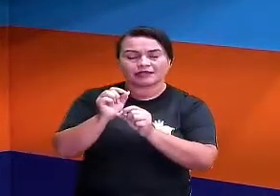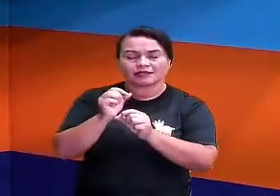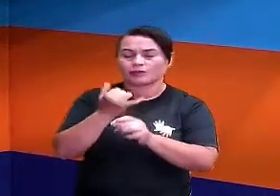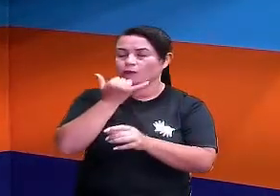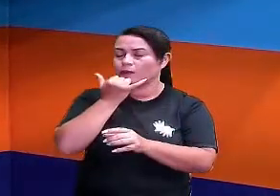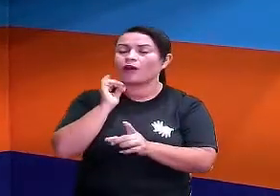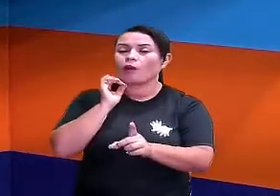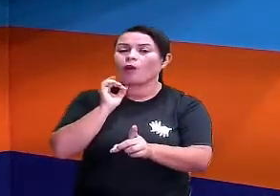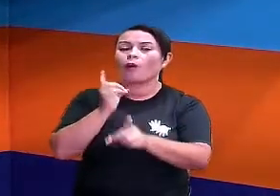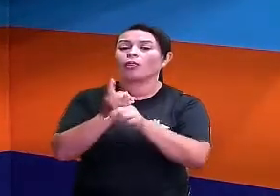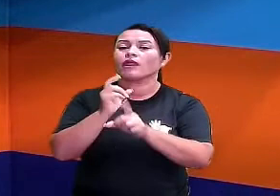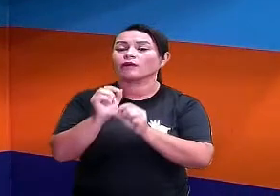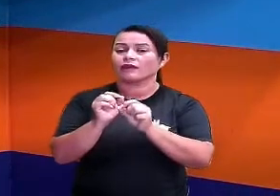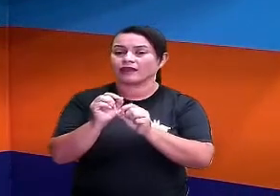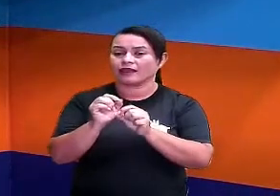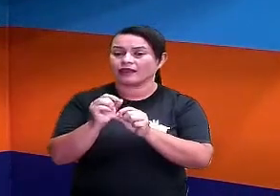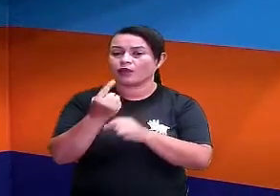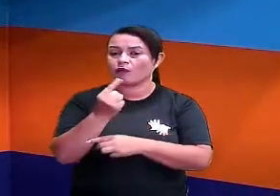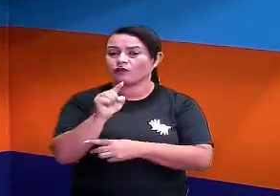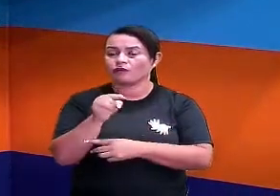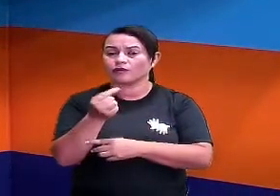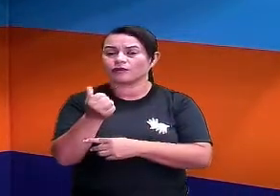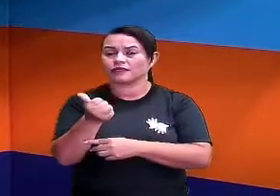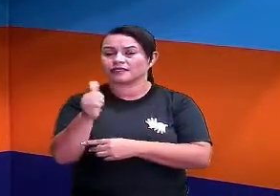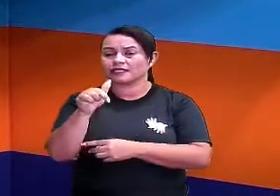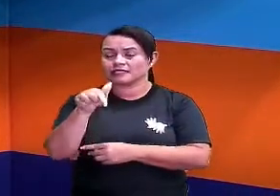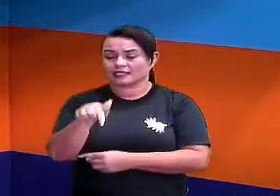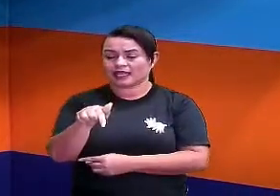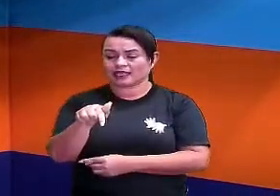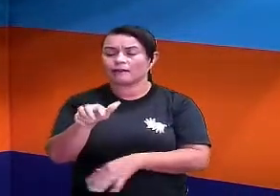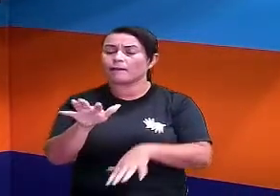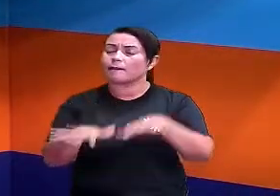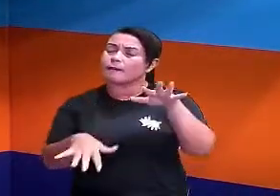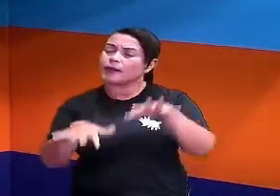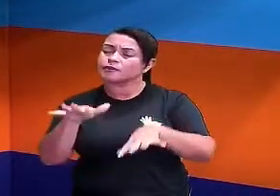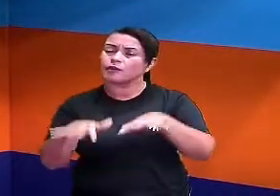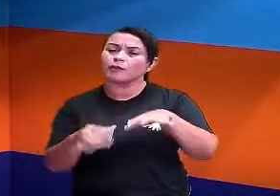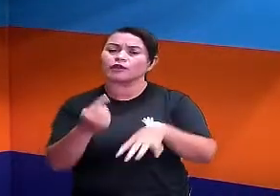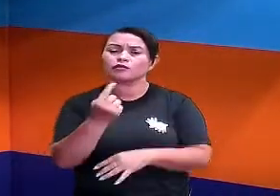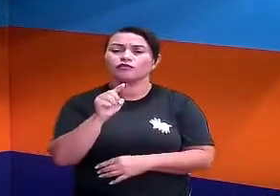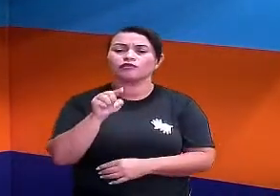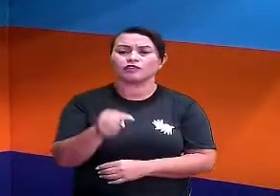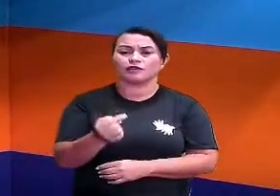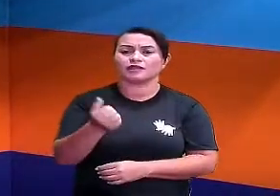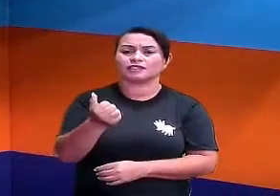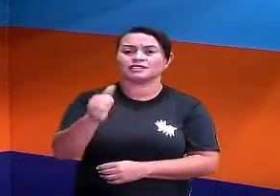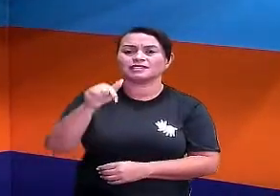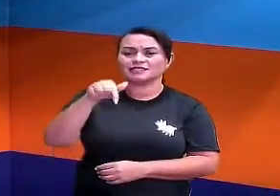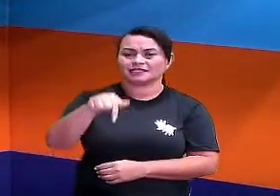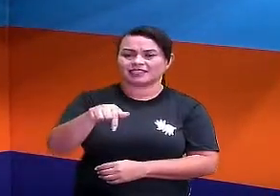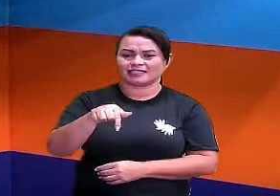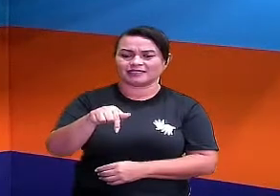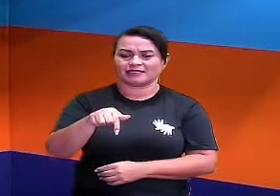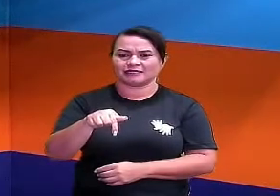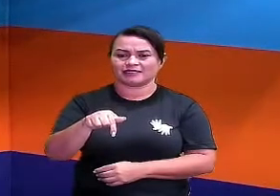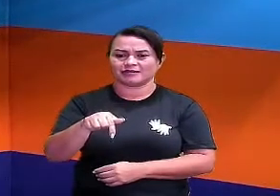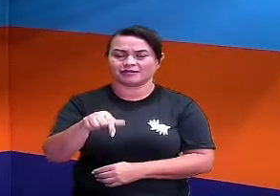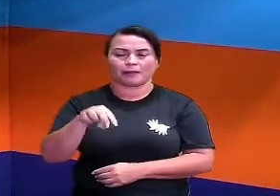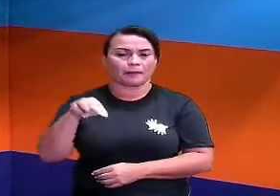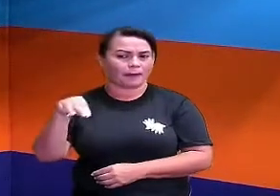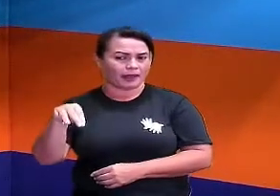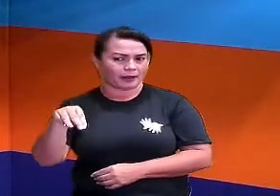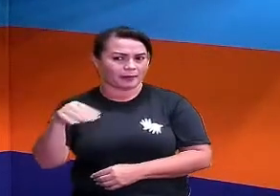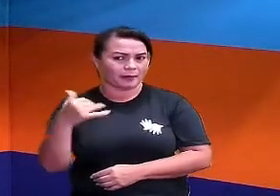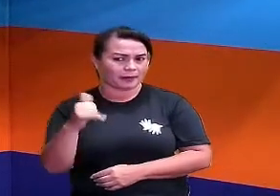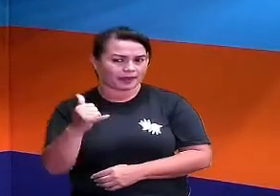Então, a média das alturas aí das crianças é 1,17 metros. Beleza?